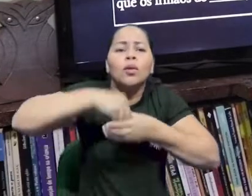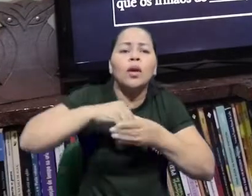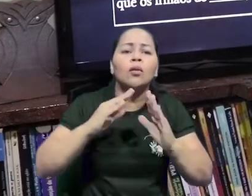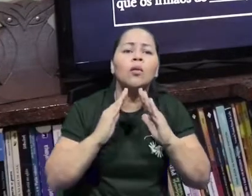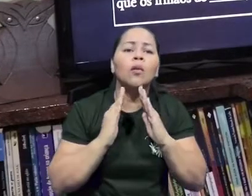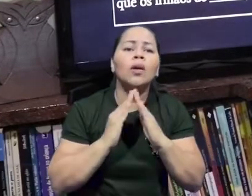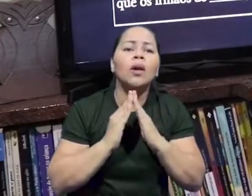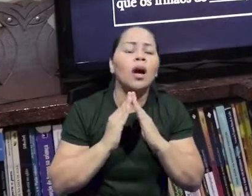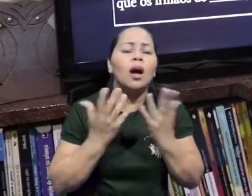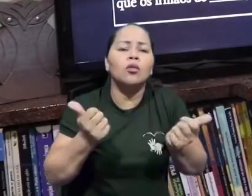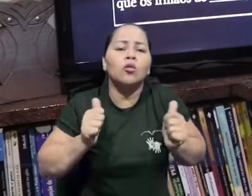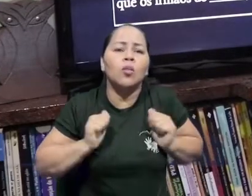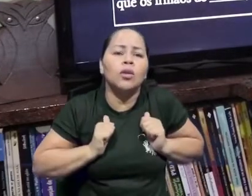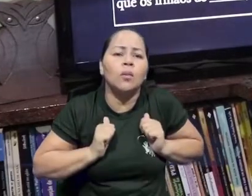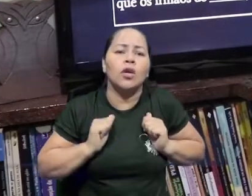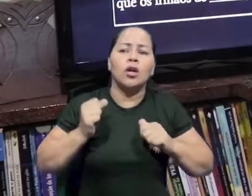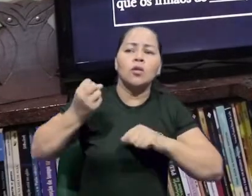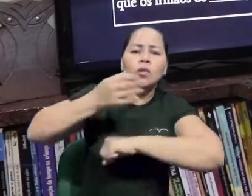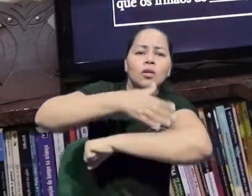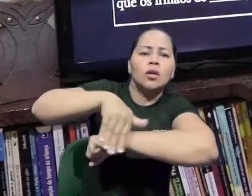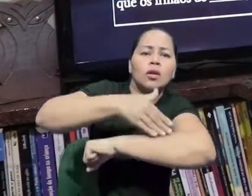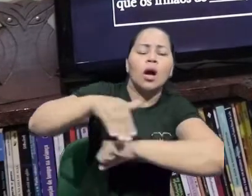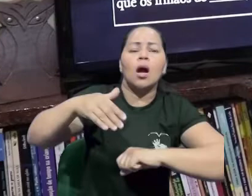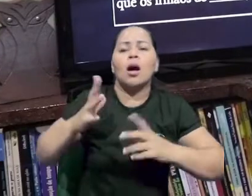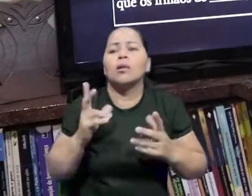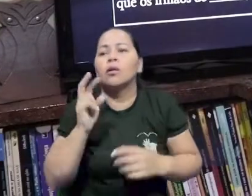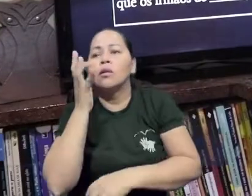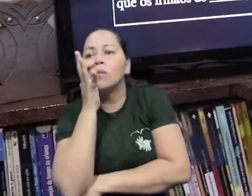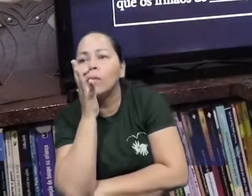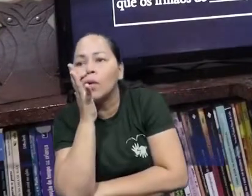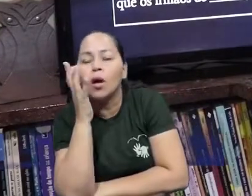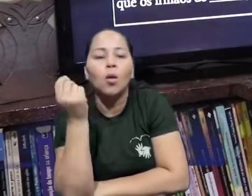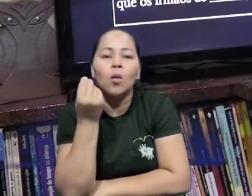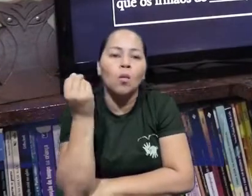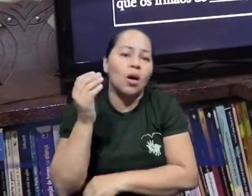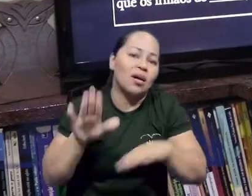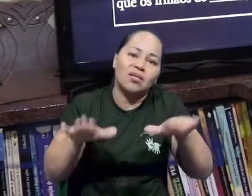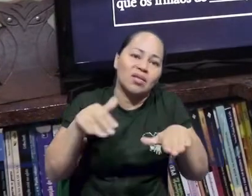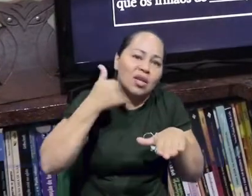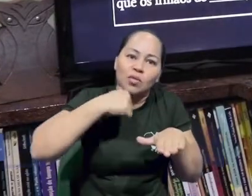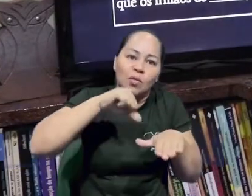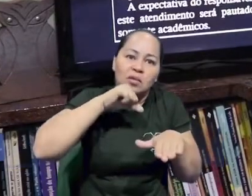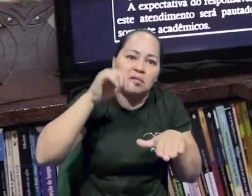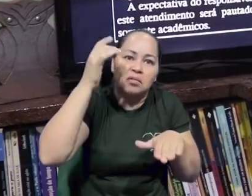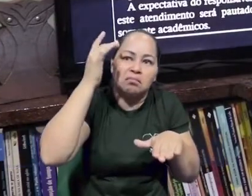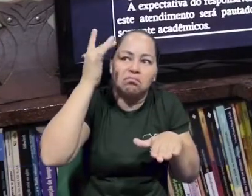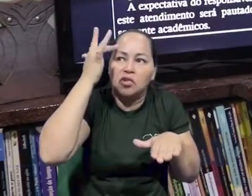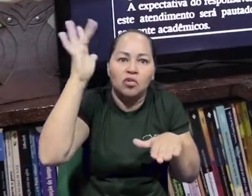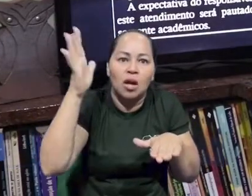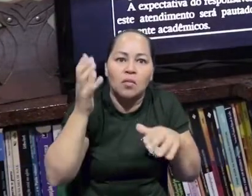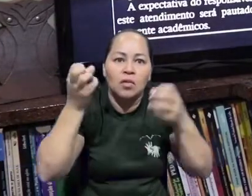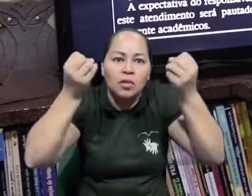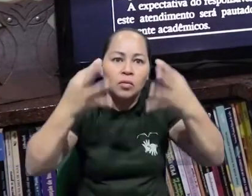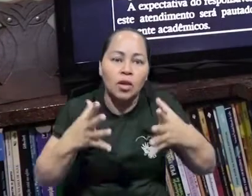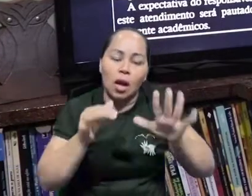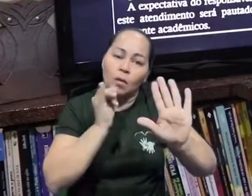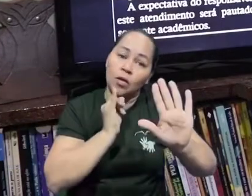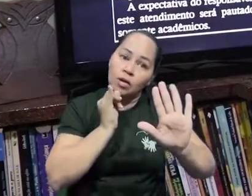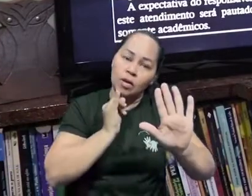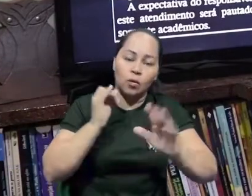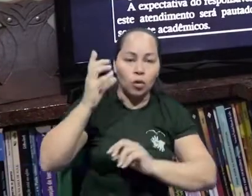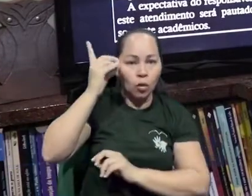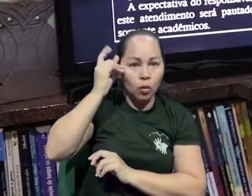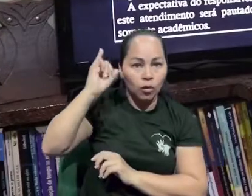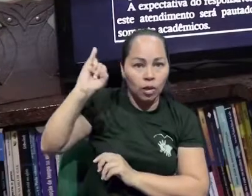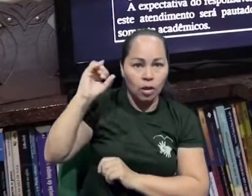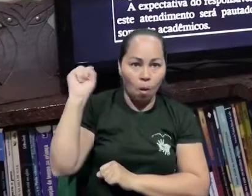ele é dentro de casa, como se ele sai pra rua, nem todas as mães vão falar, né? Então, no caso do DI grave,